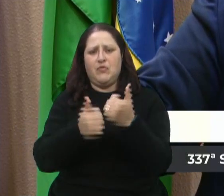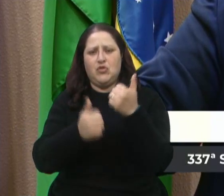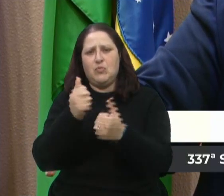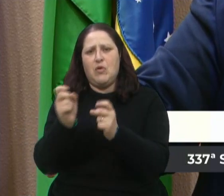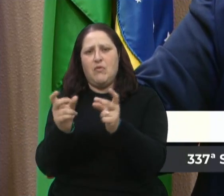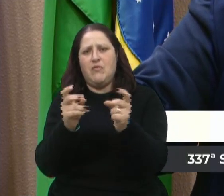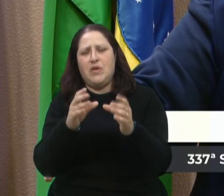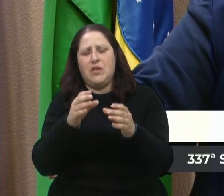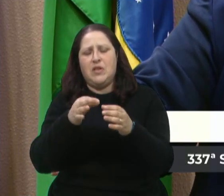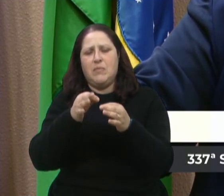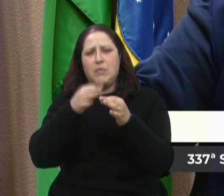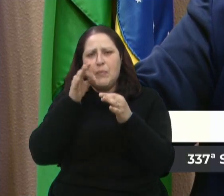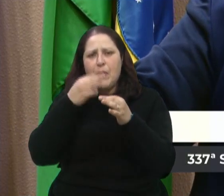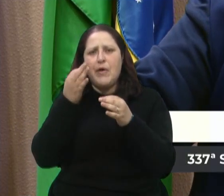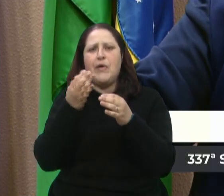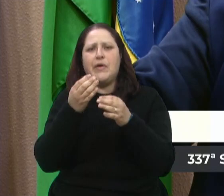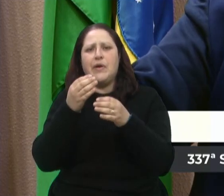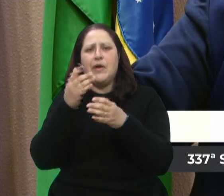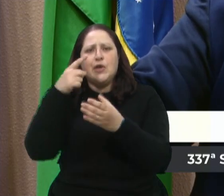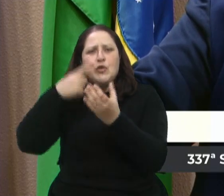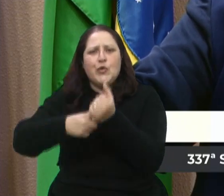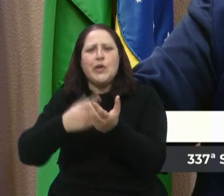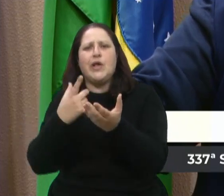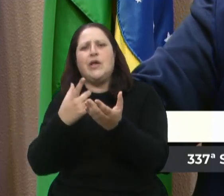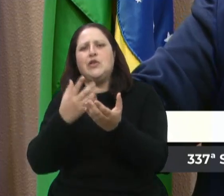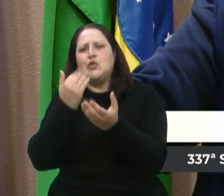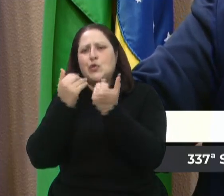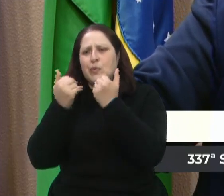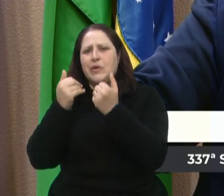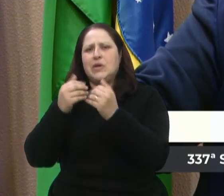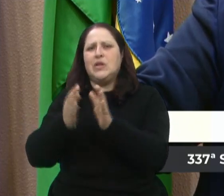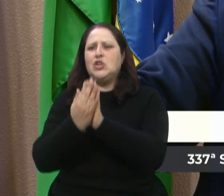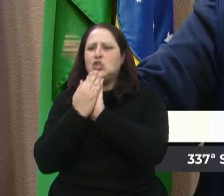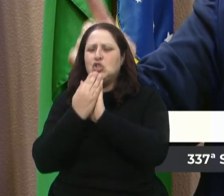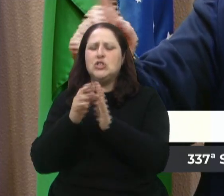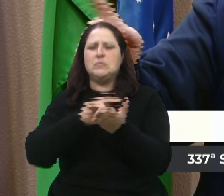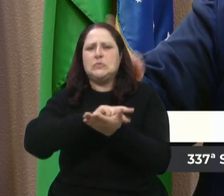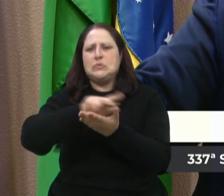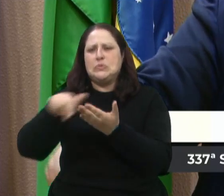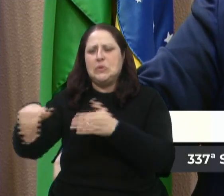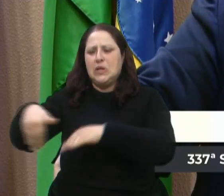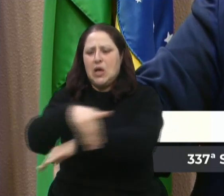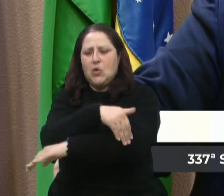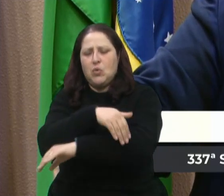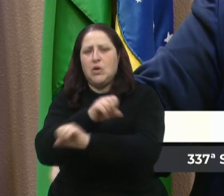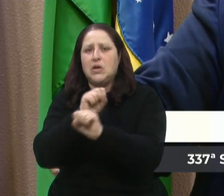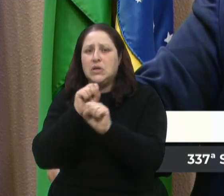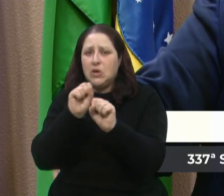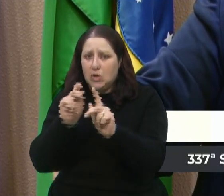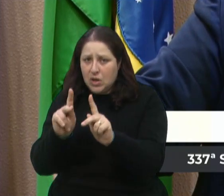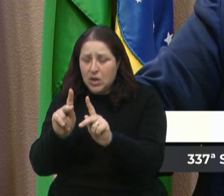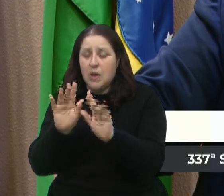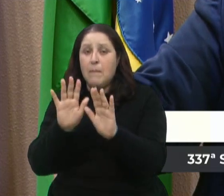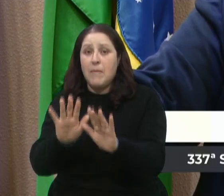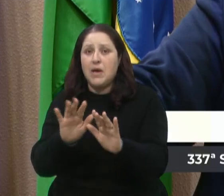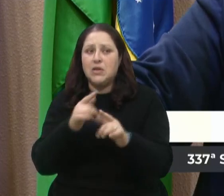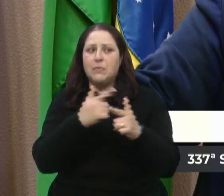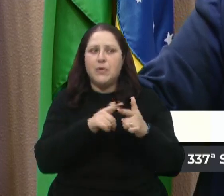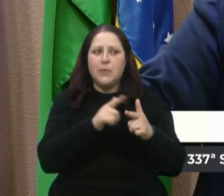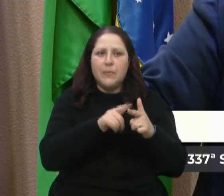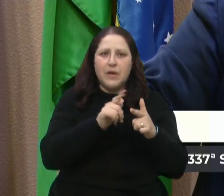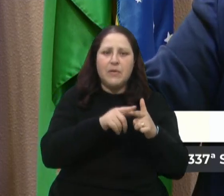nenhum. O problema é quando é competição desleal. Então, eu tenho aqui alguns